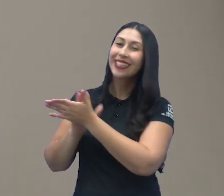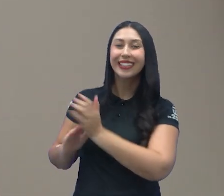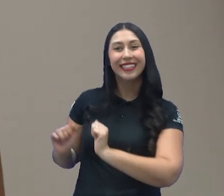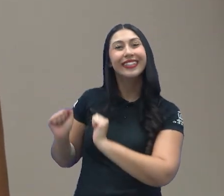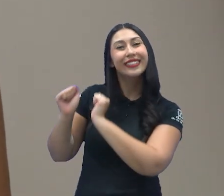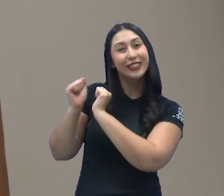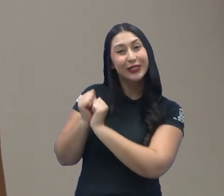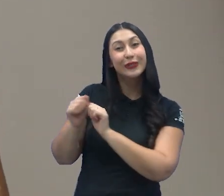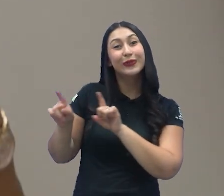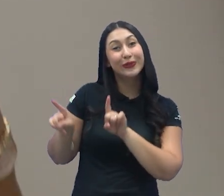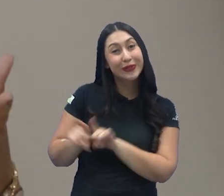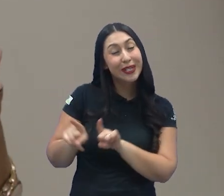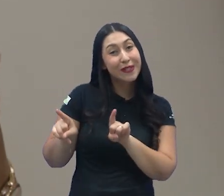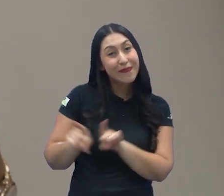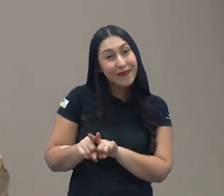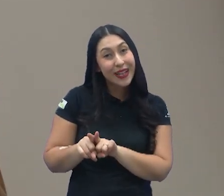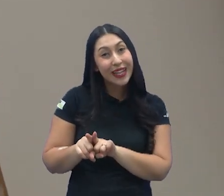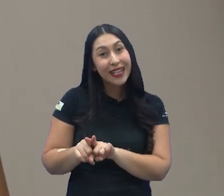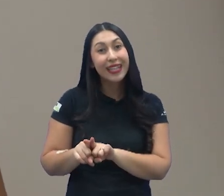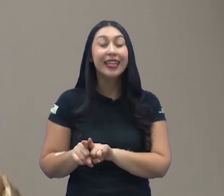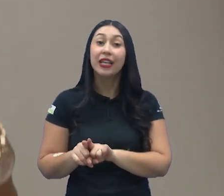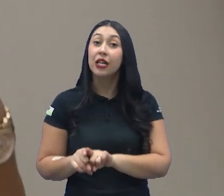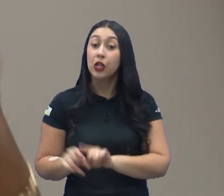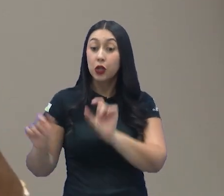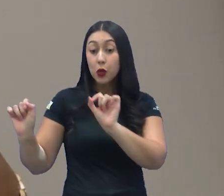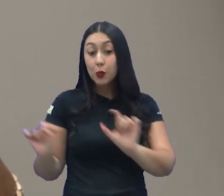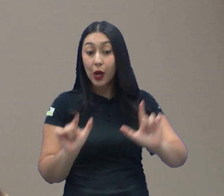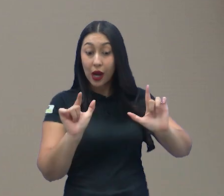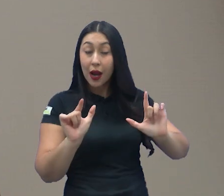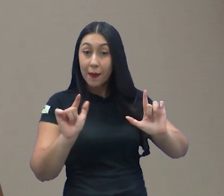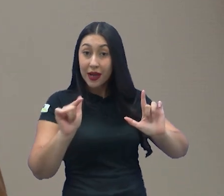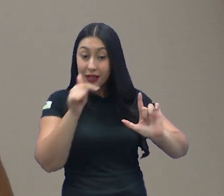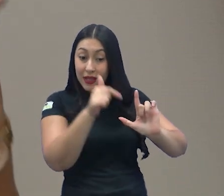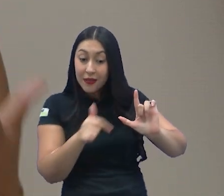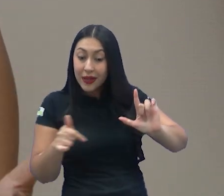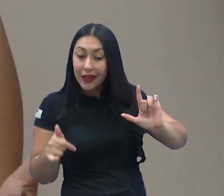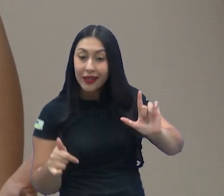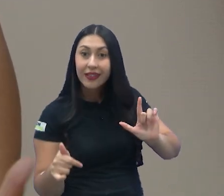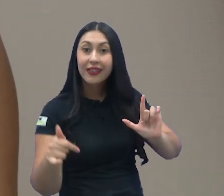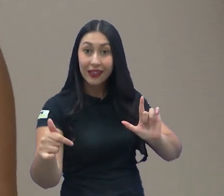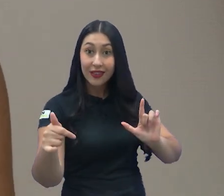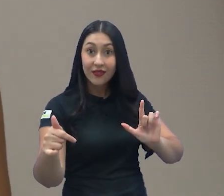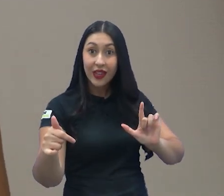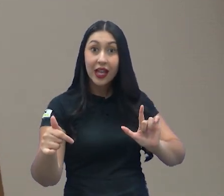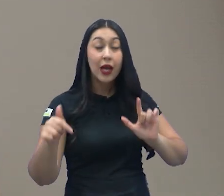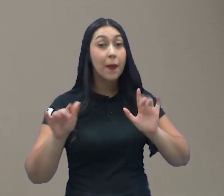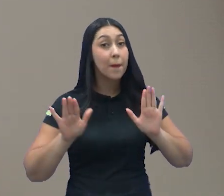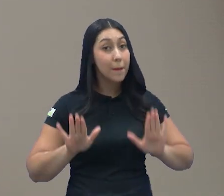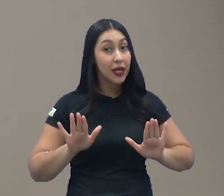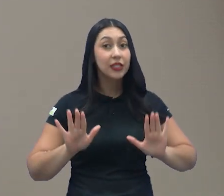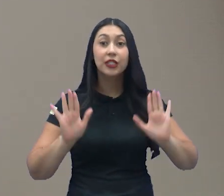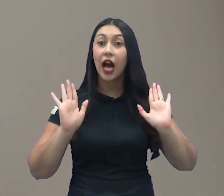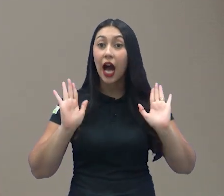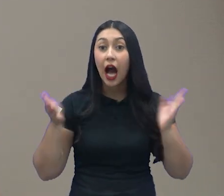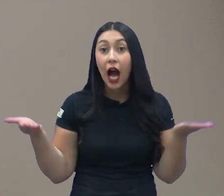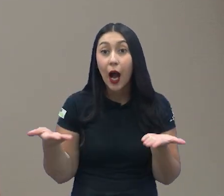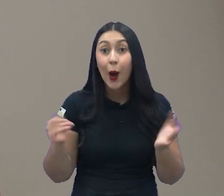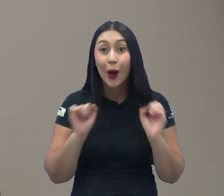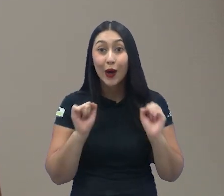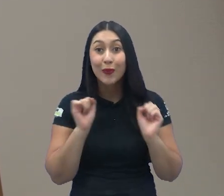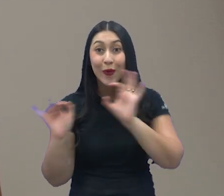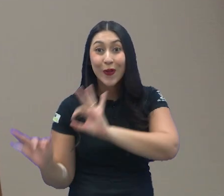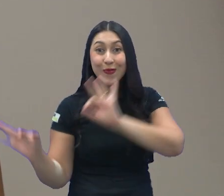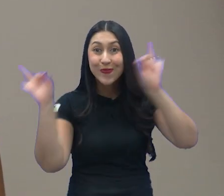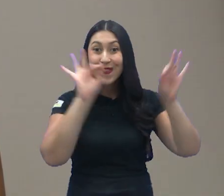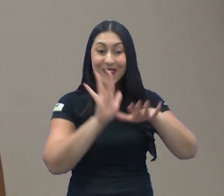esse programa inteiro. O próximo De Bem com Você está aí na próxima semana. Enquanto o programa não chega, acompanhe a gente por meio das nossas redes